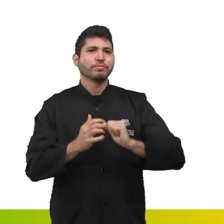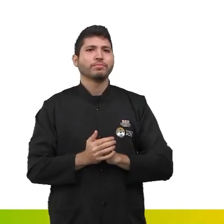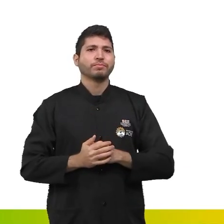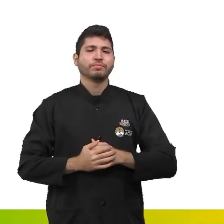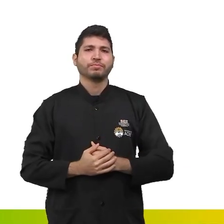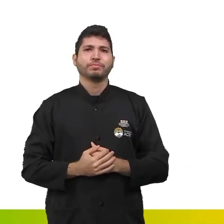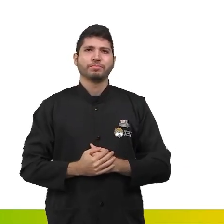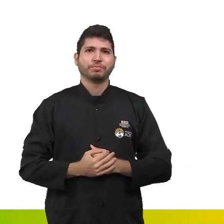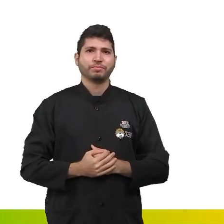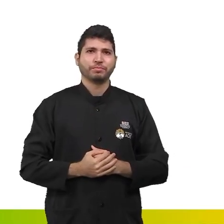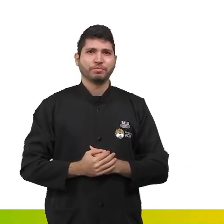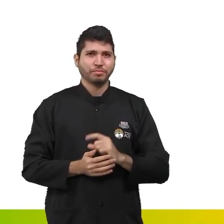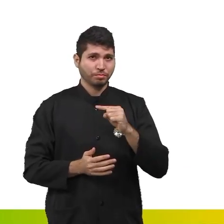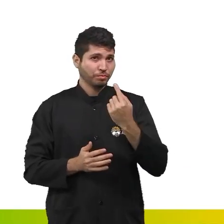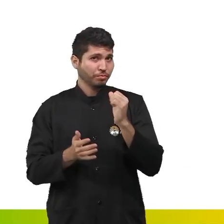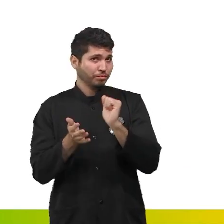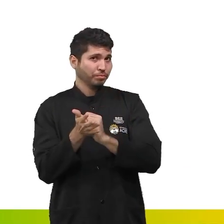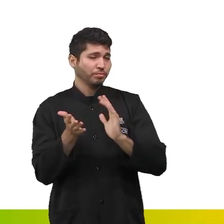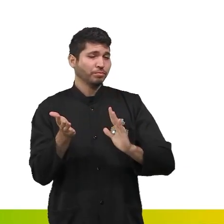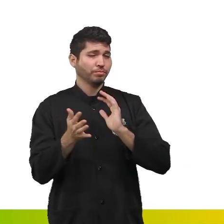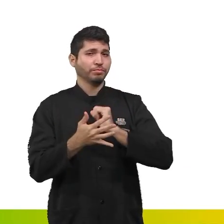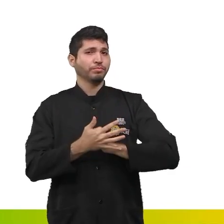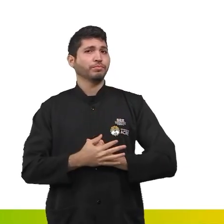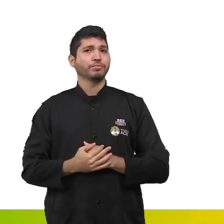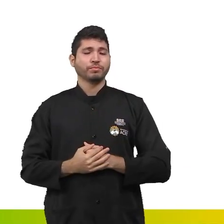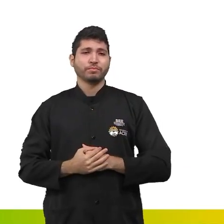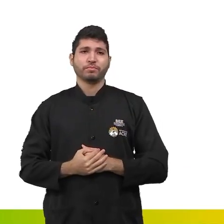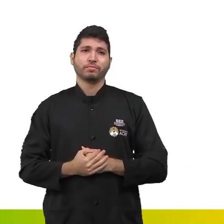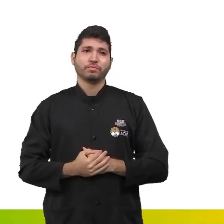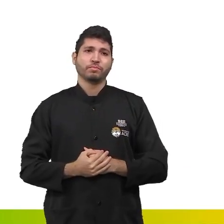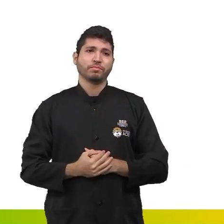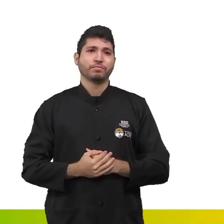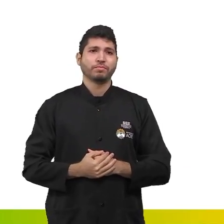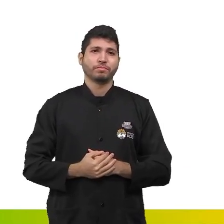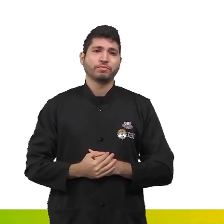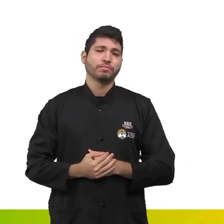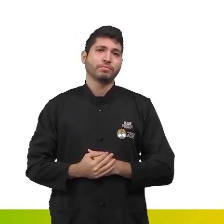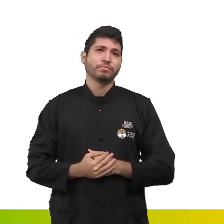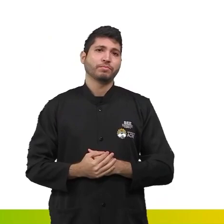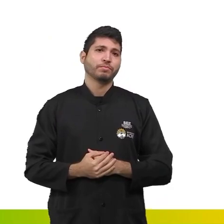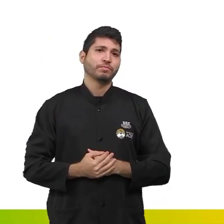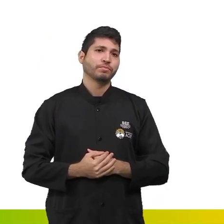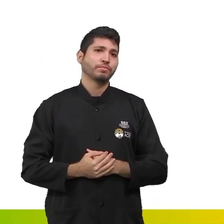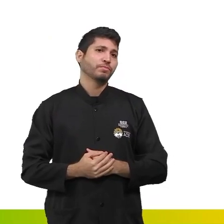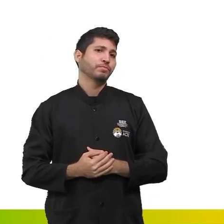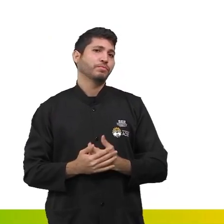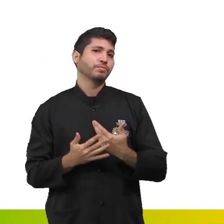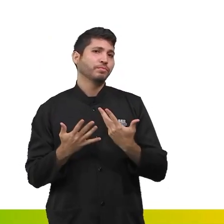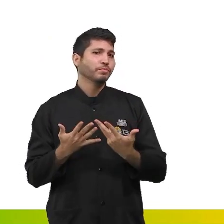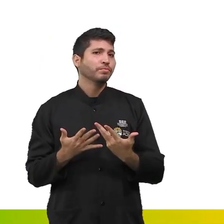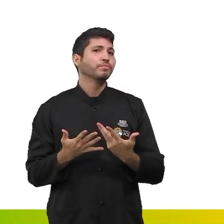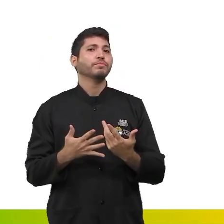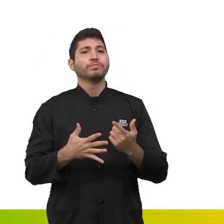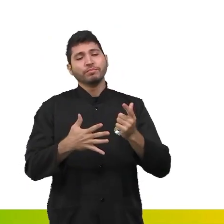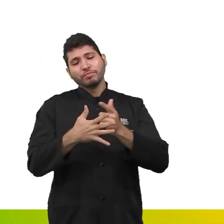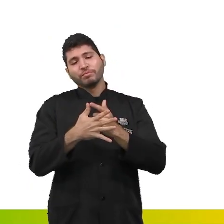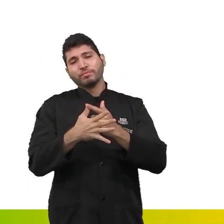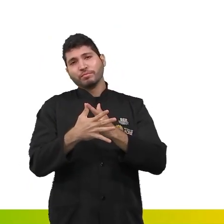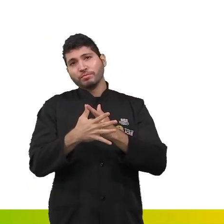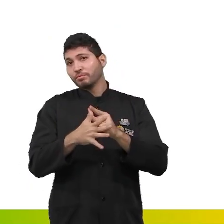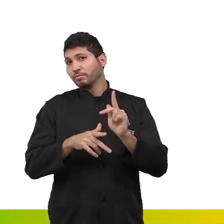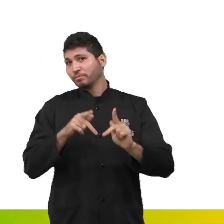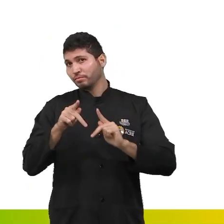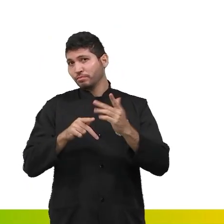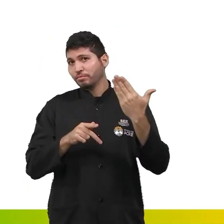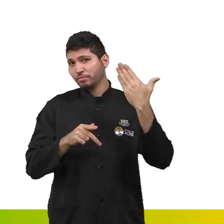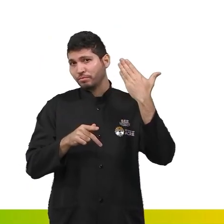hein? Não desgruda daí. Nós conseguimos observar que as civilizações antigas,